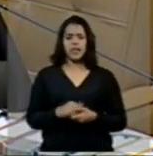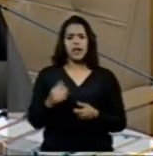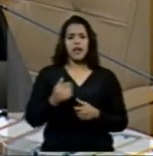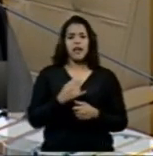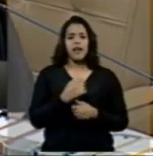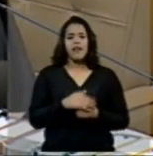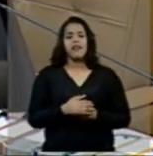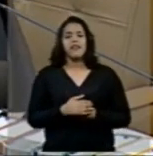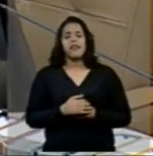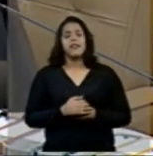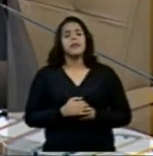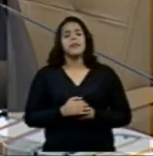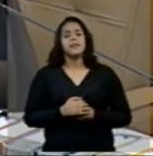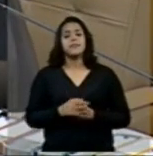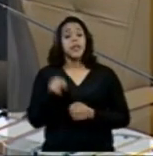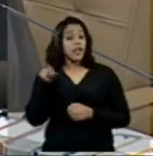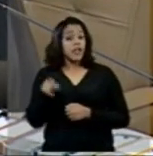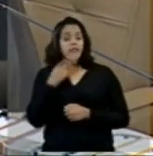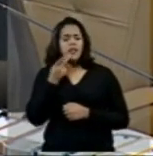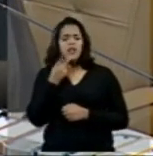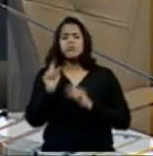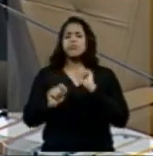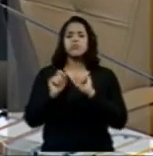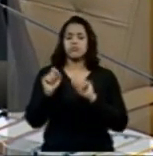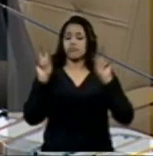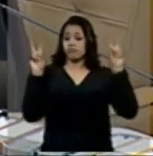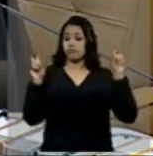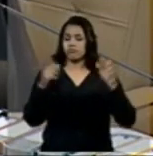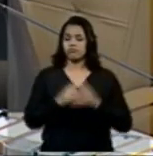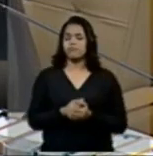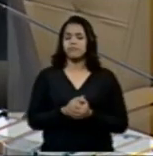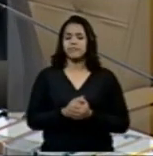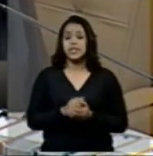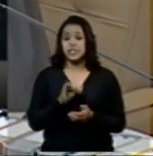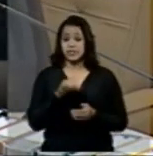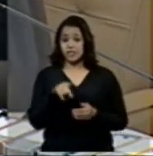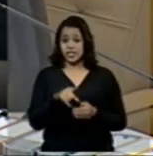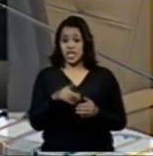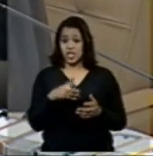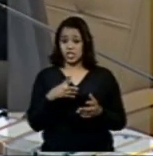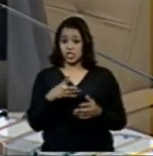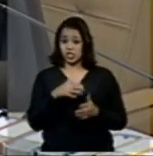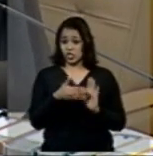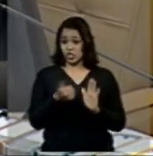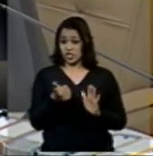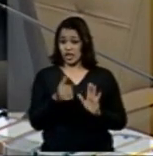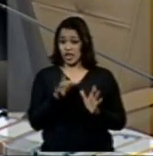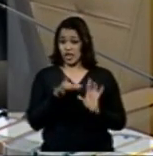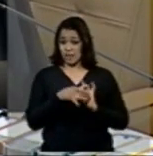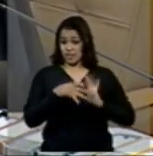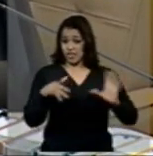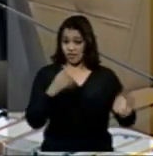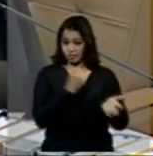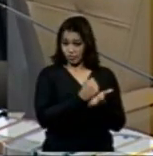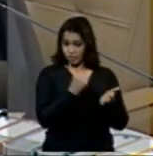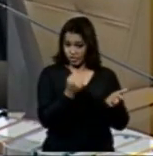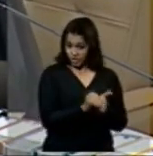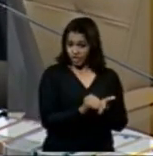Profetizara Orlando Gomes, aspas, é restringindo-a a liberdade de contratar, que